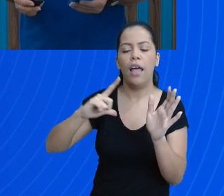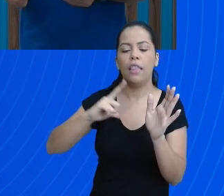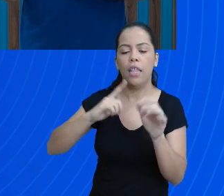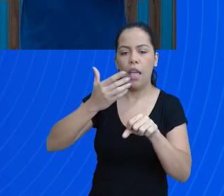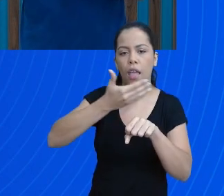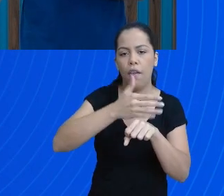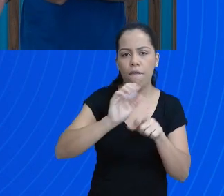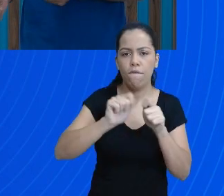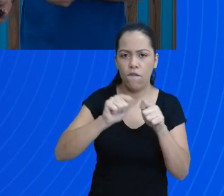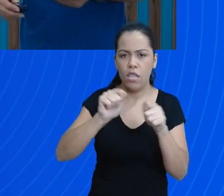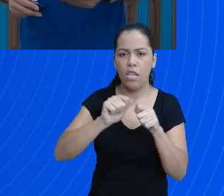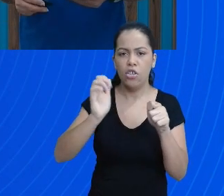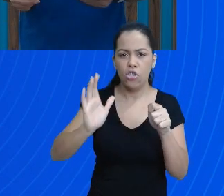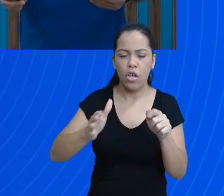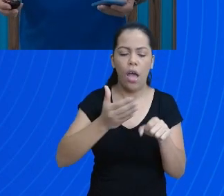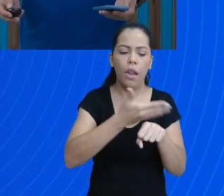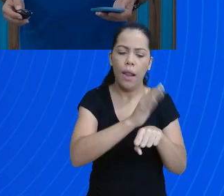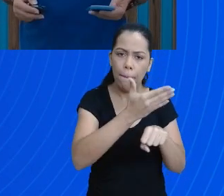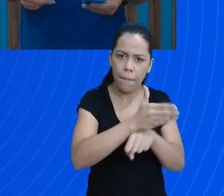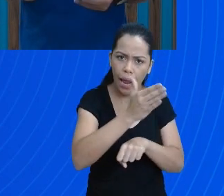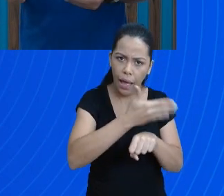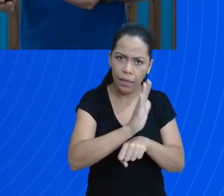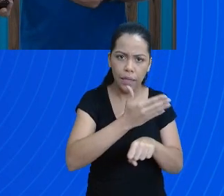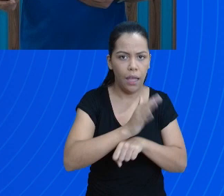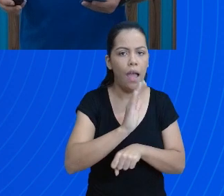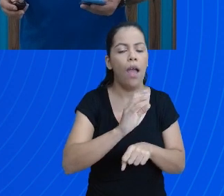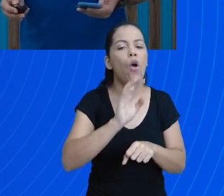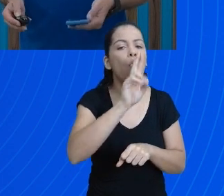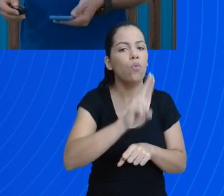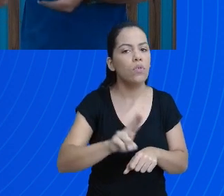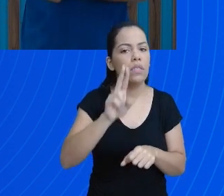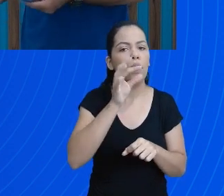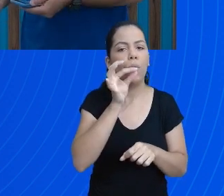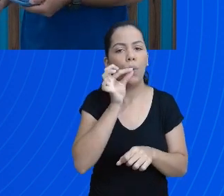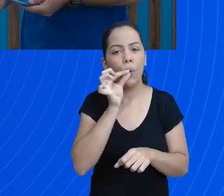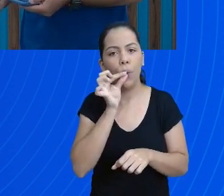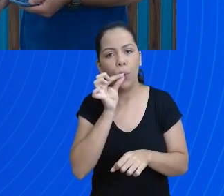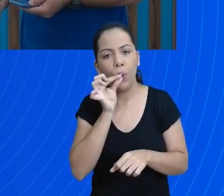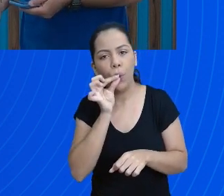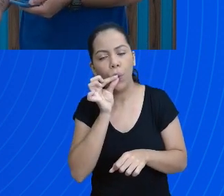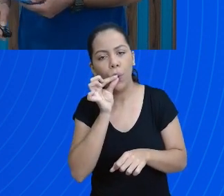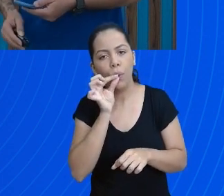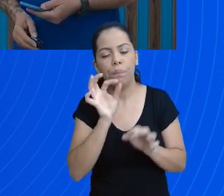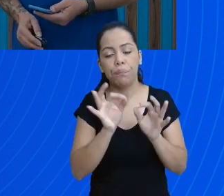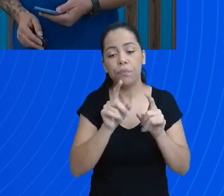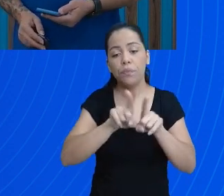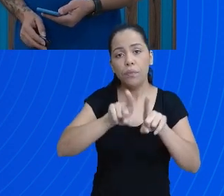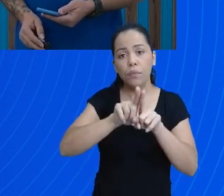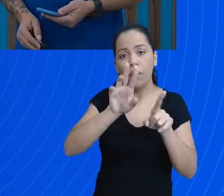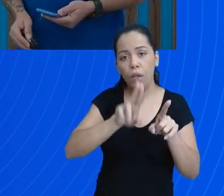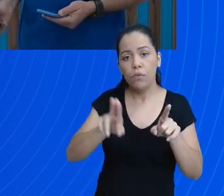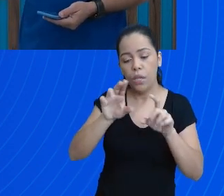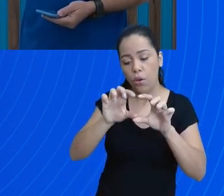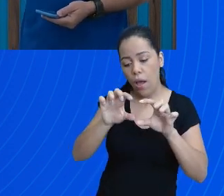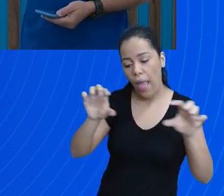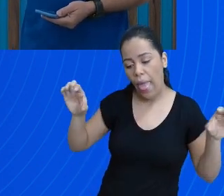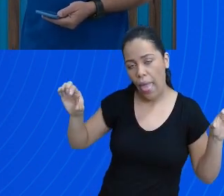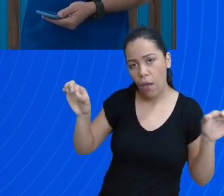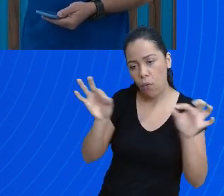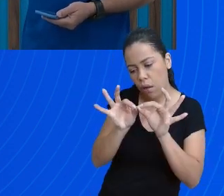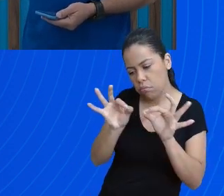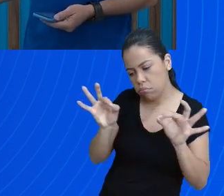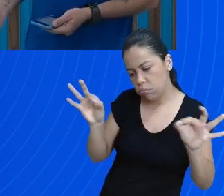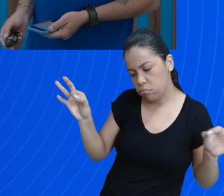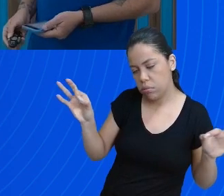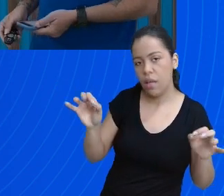prática, utilizando o canudo ou qualquer outro elemento, palitinhos, o que for, e utilizando uma régua para fazer essas medições. Falta apenas